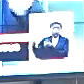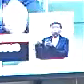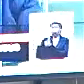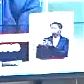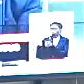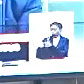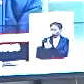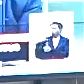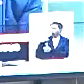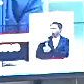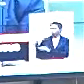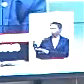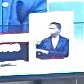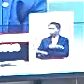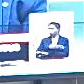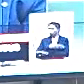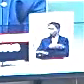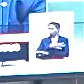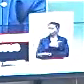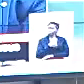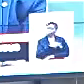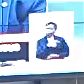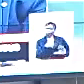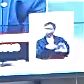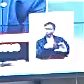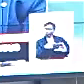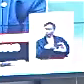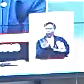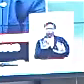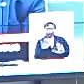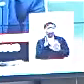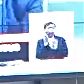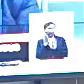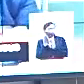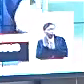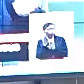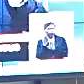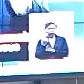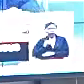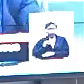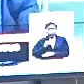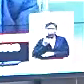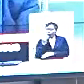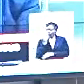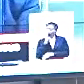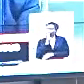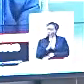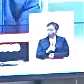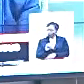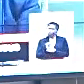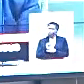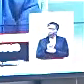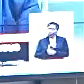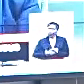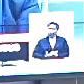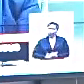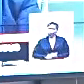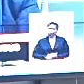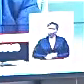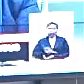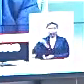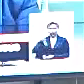vai então direto à Praça 7 nós estamos tentando descobrir o número dele para informá-los é uma pergunta 92